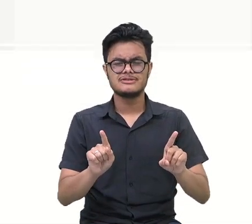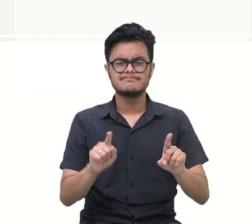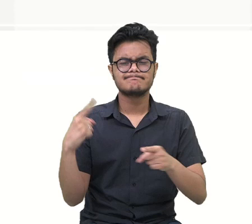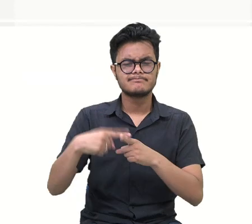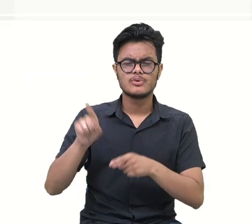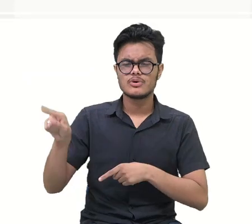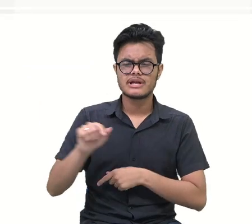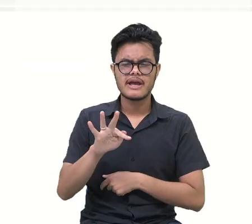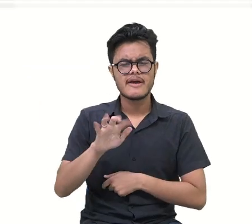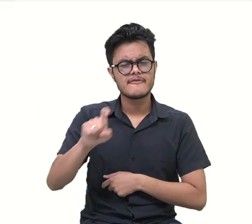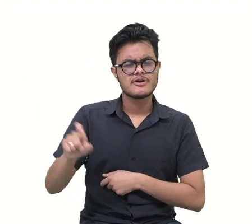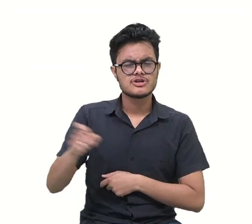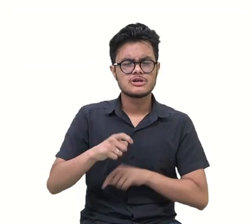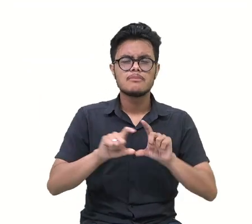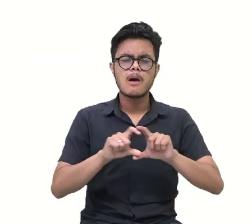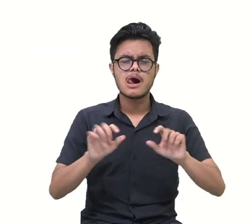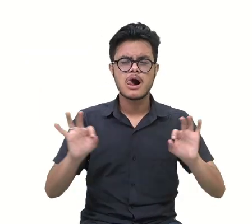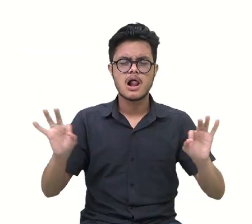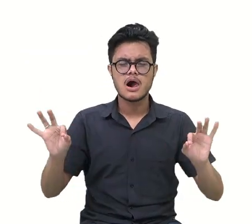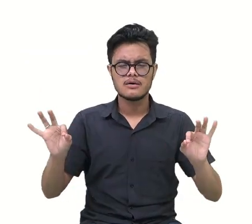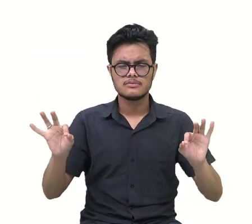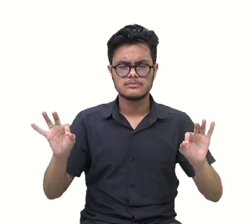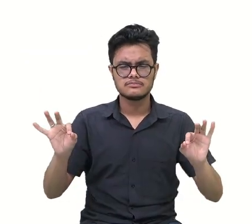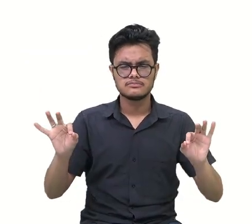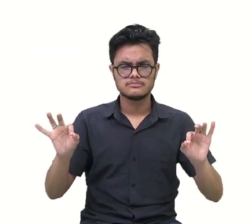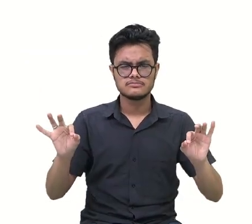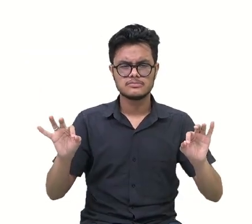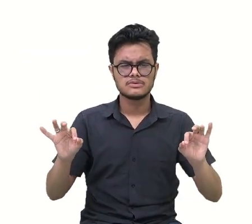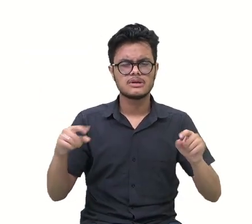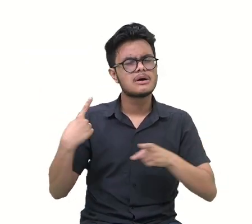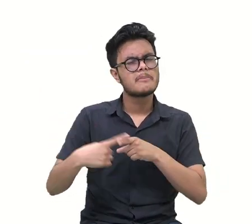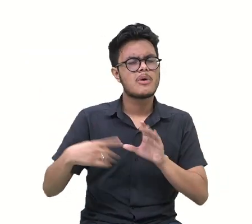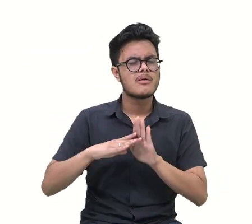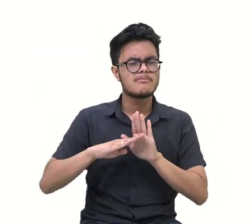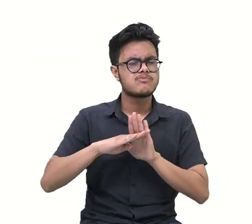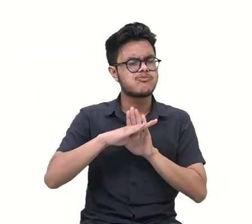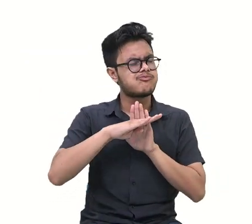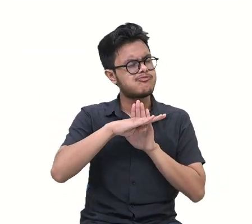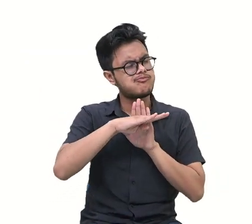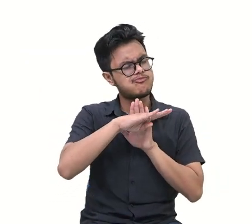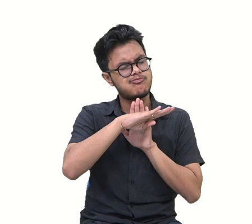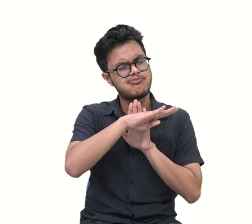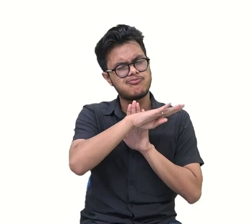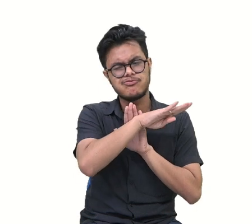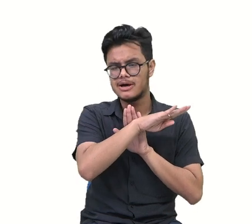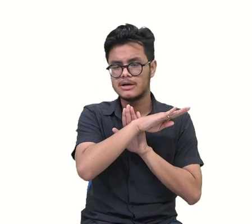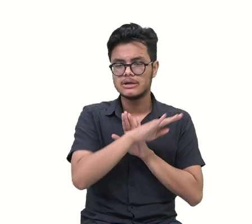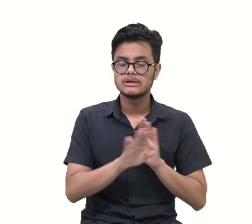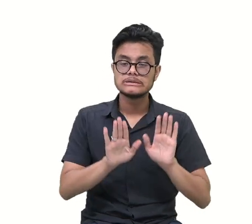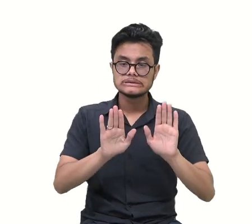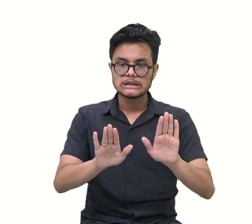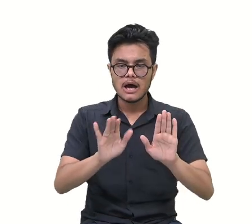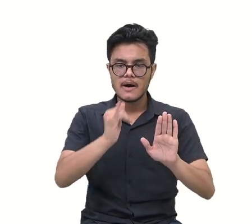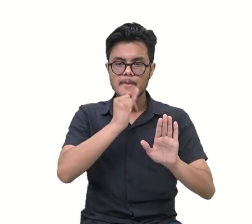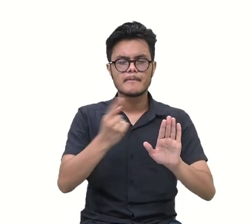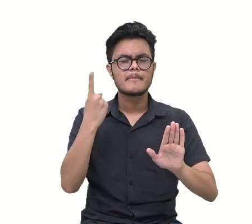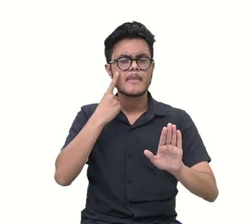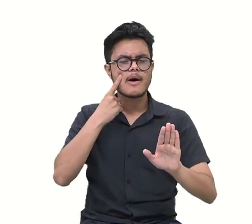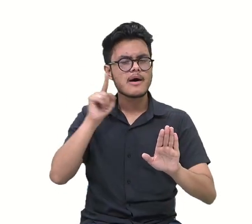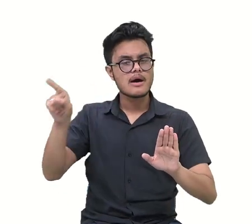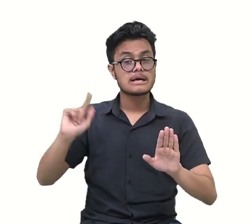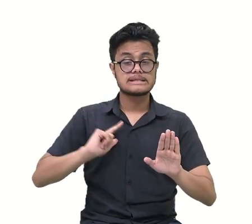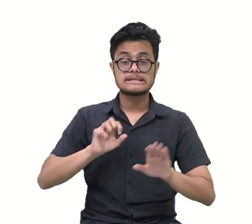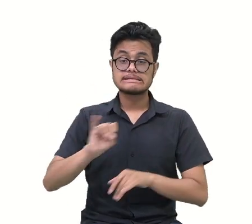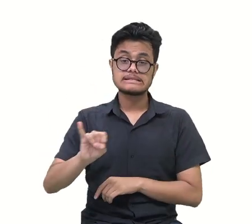função ela cresce de forma tão acelerada, de forma tão rápida, né? Veja, como eu tenho aqui um